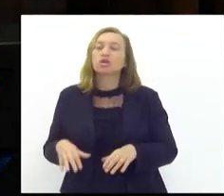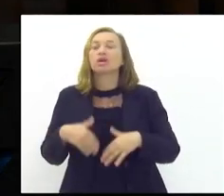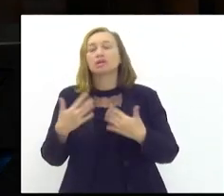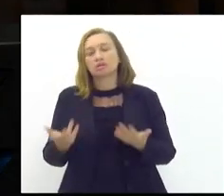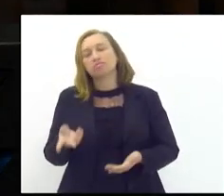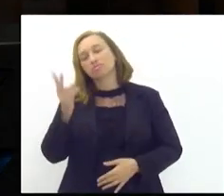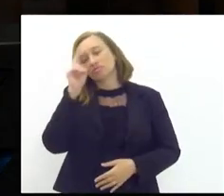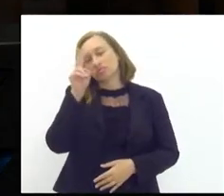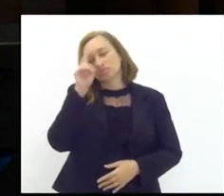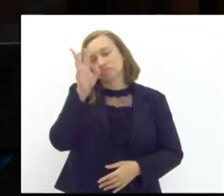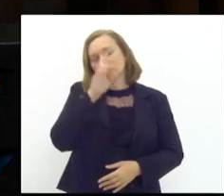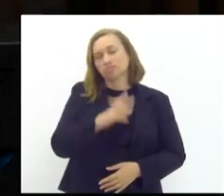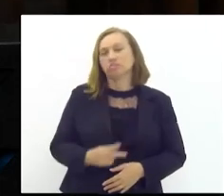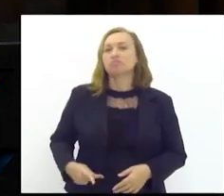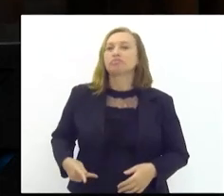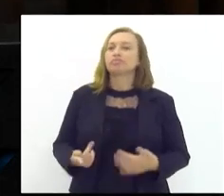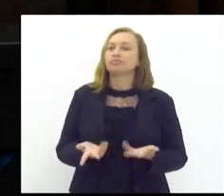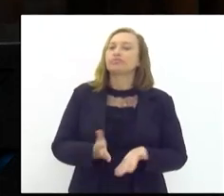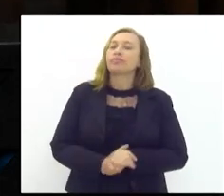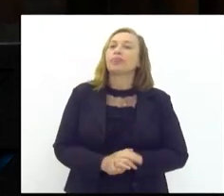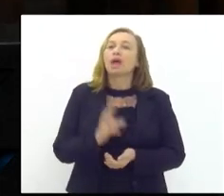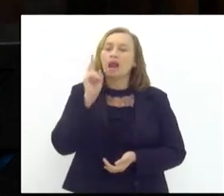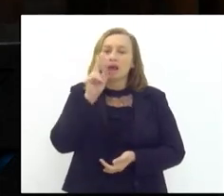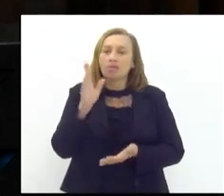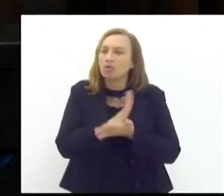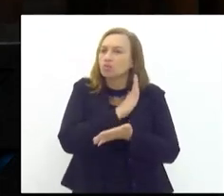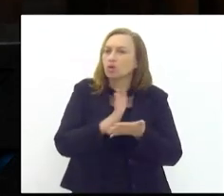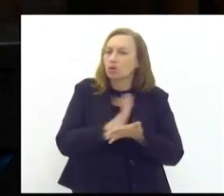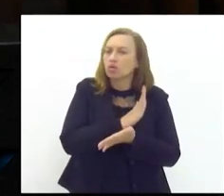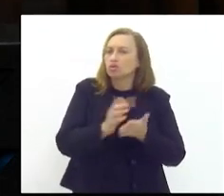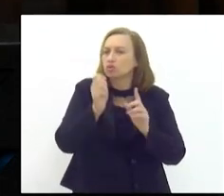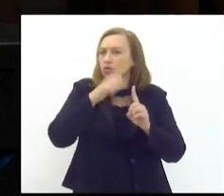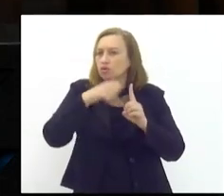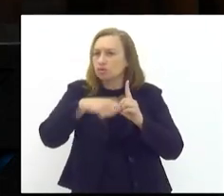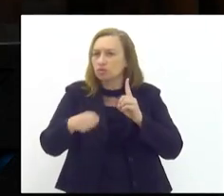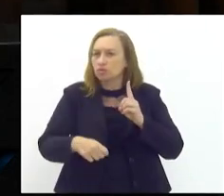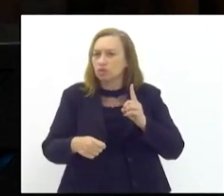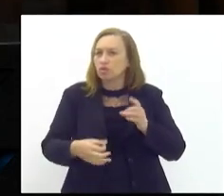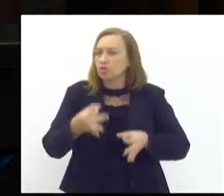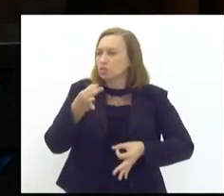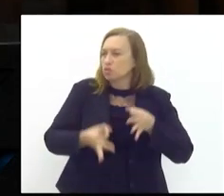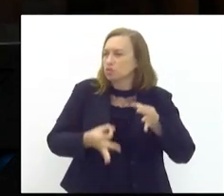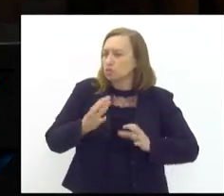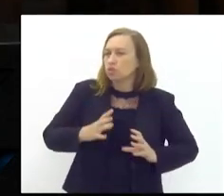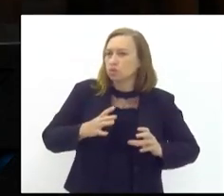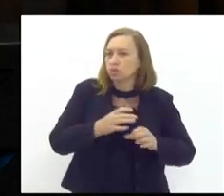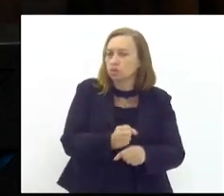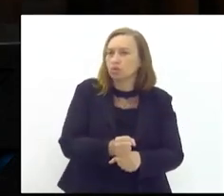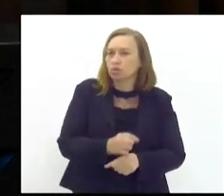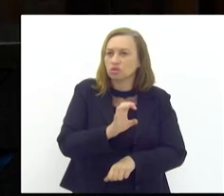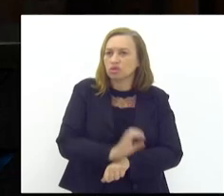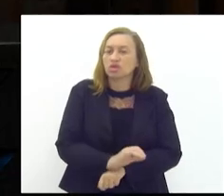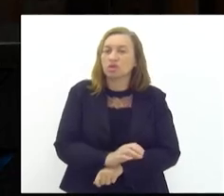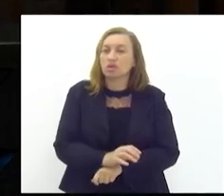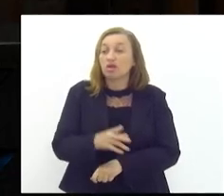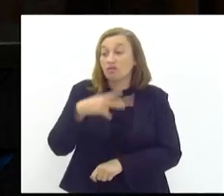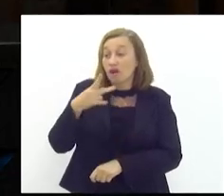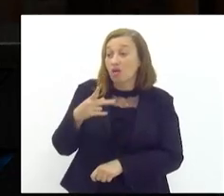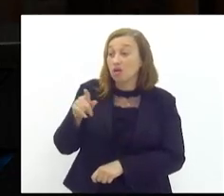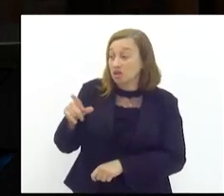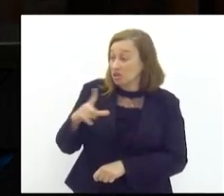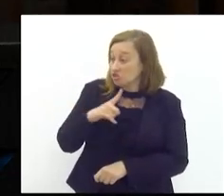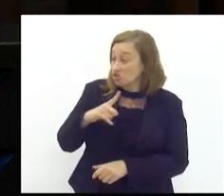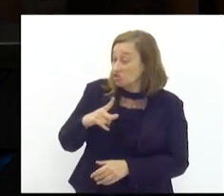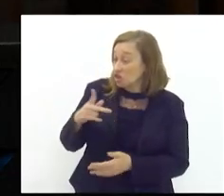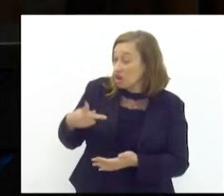o presidente que alguns meses atrás o Tribunal de Contas do estado apontou que tinha fraude tinha gente